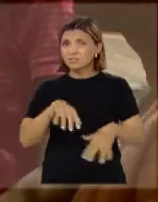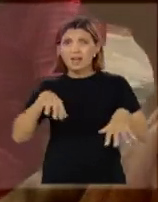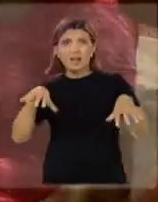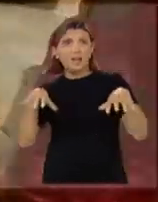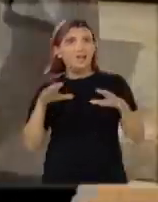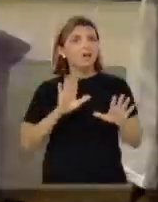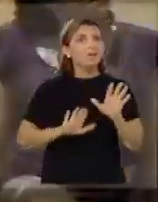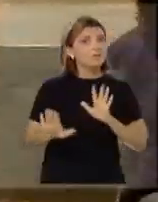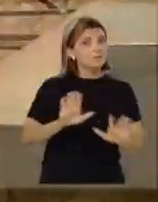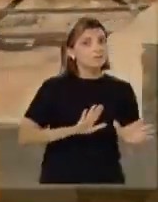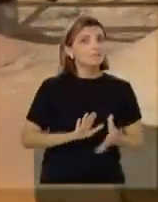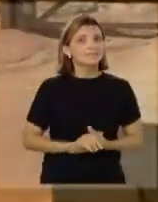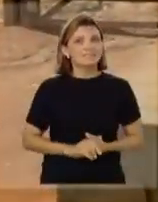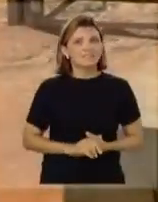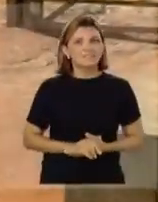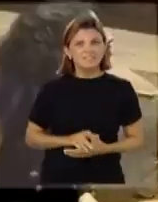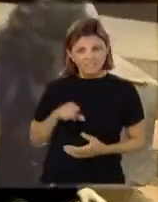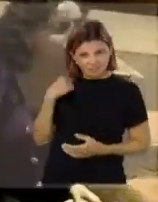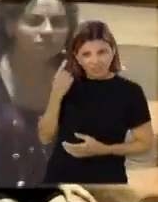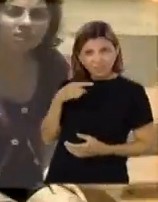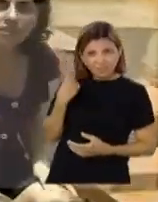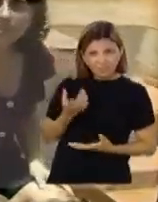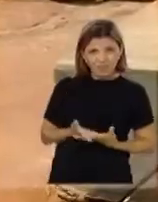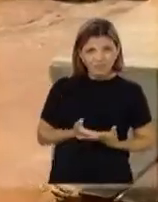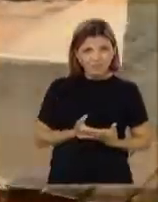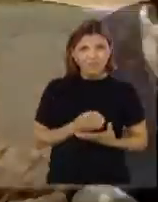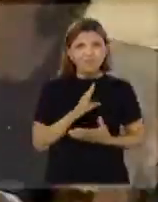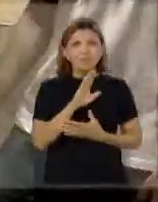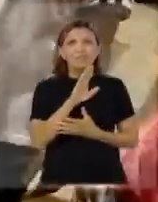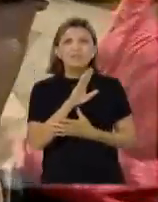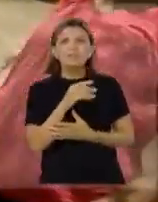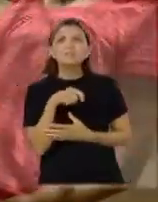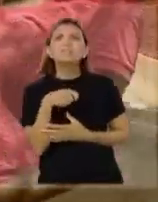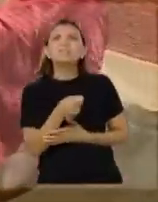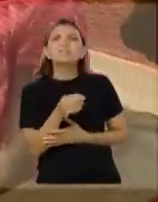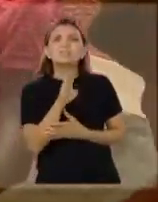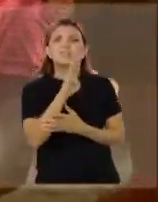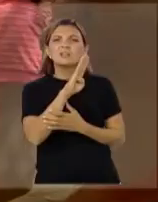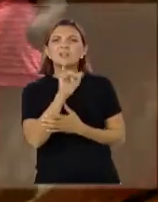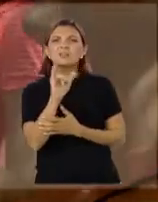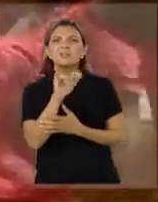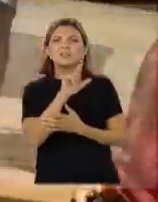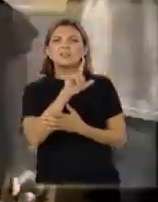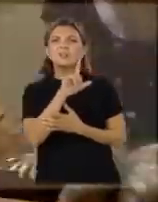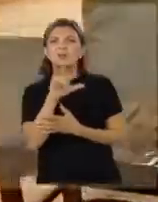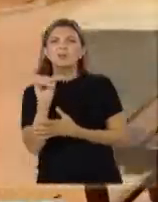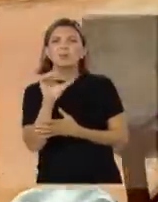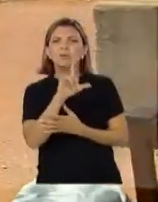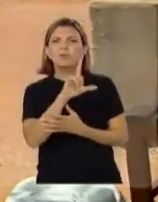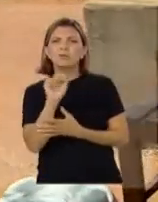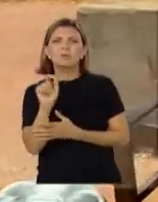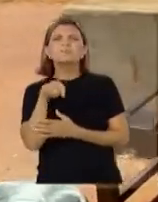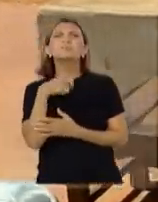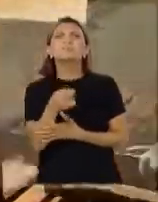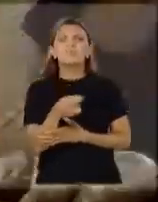as almas. Almas? Você não pode falar de alma? A Bilolô. É, a Bilolô é o quê? Pirou? É isso.